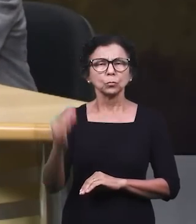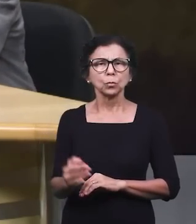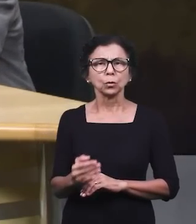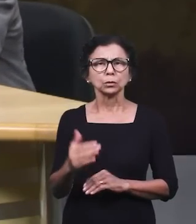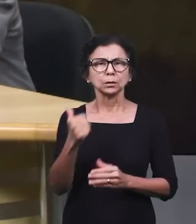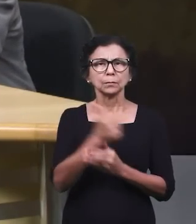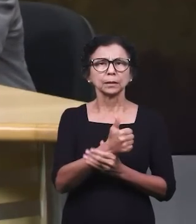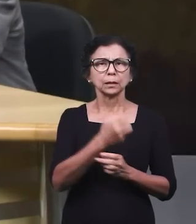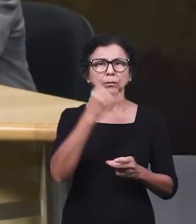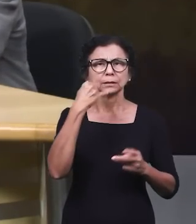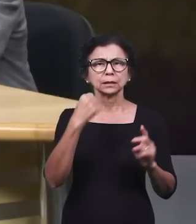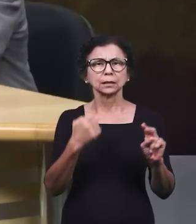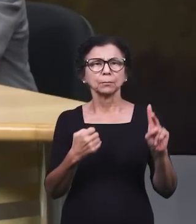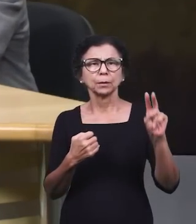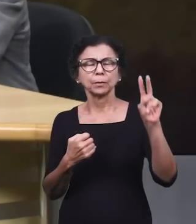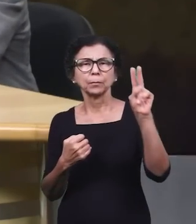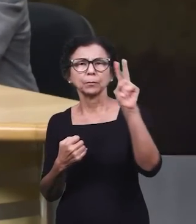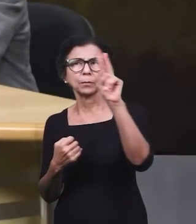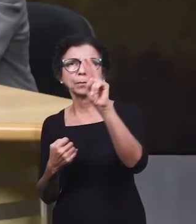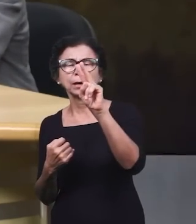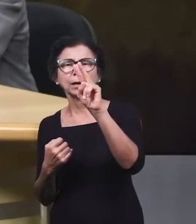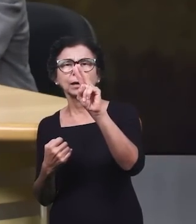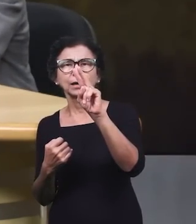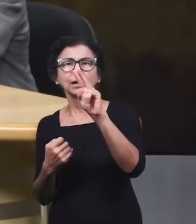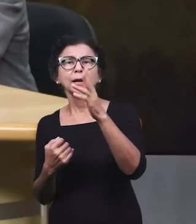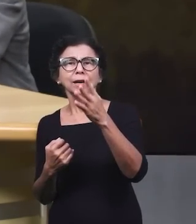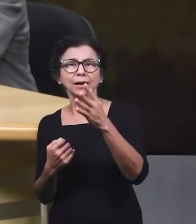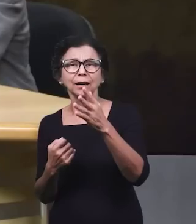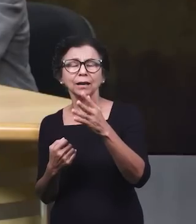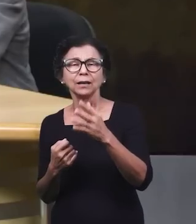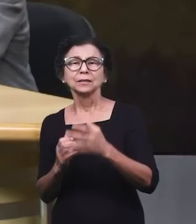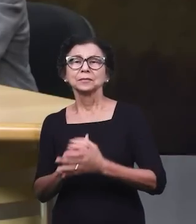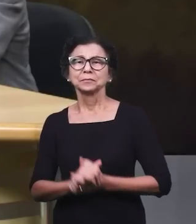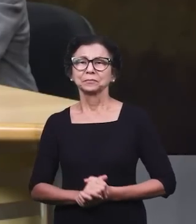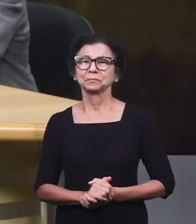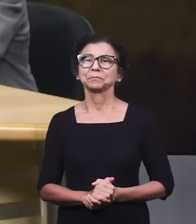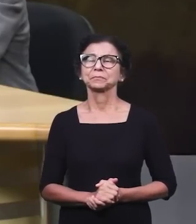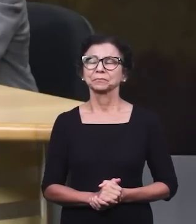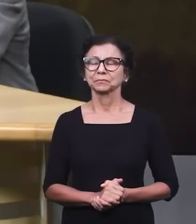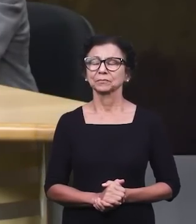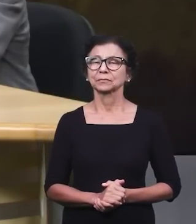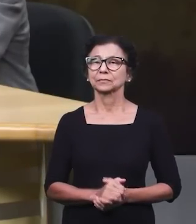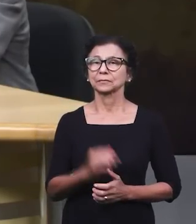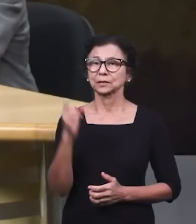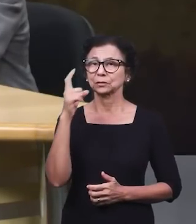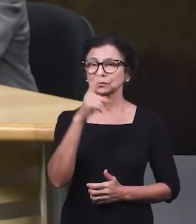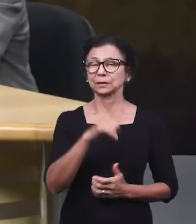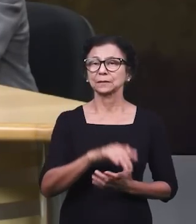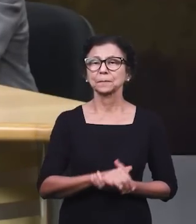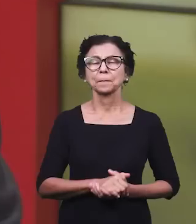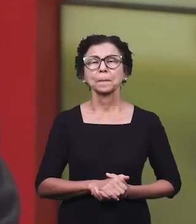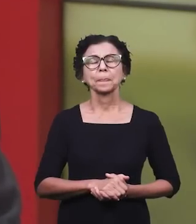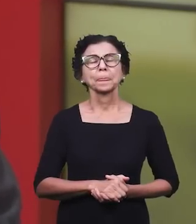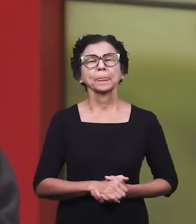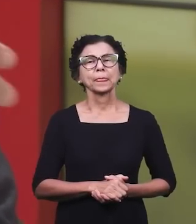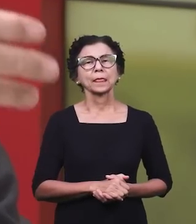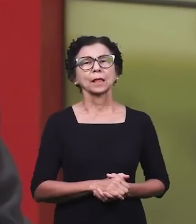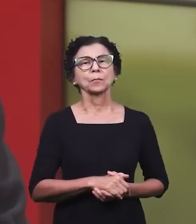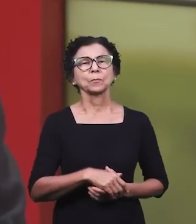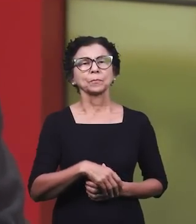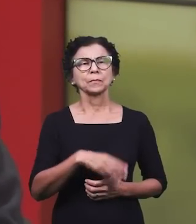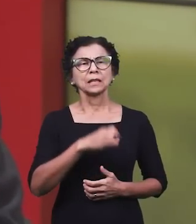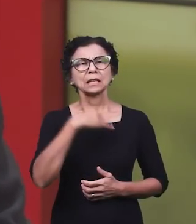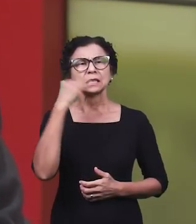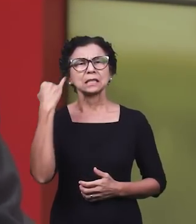aspecto muito interessante, Josias, aí nesse momento do sacrifício, né? Quando Isaac pergunta ao pai, né? Aqui